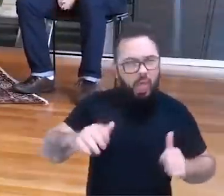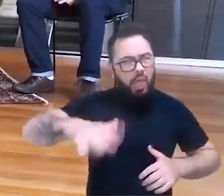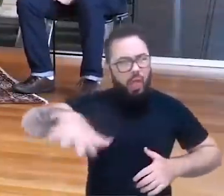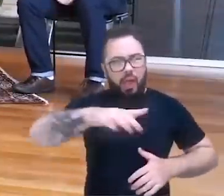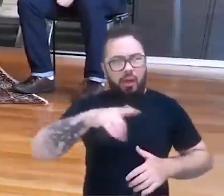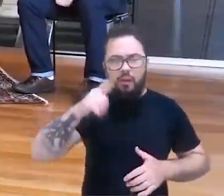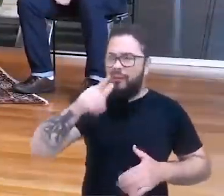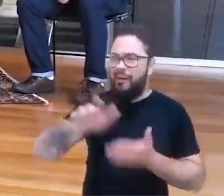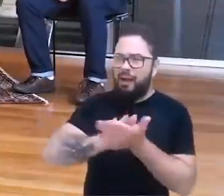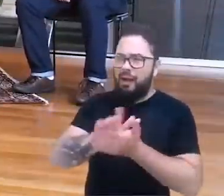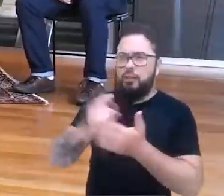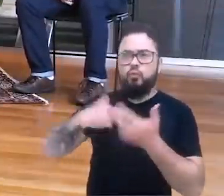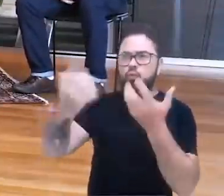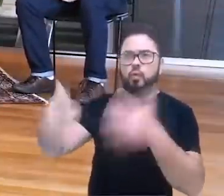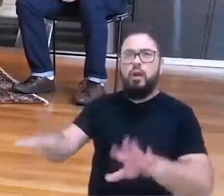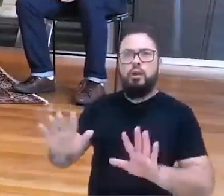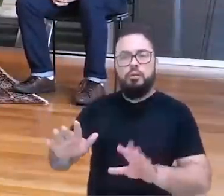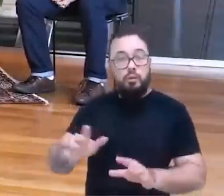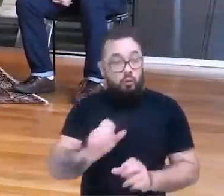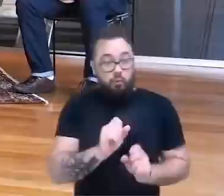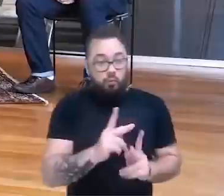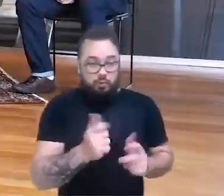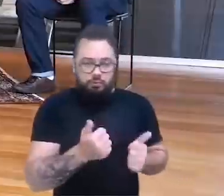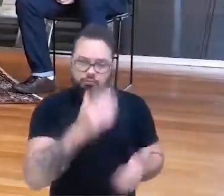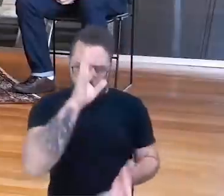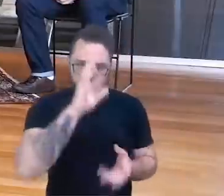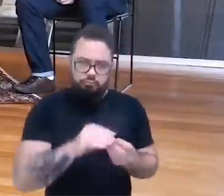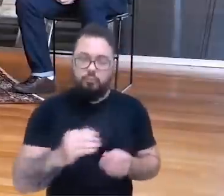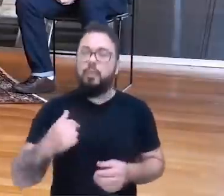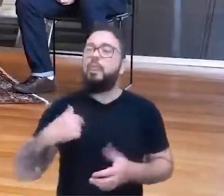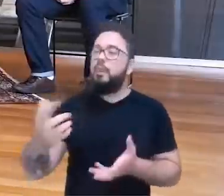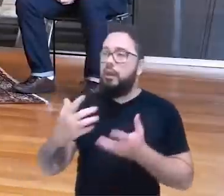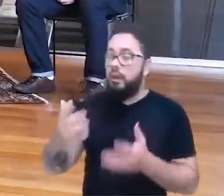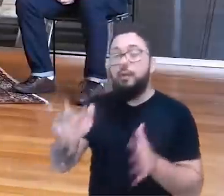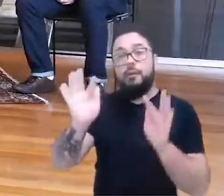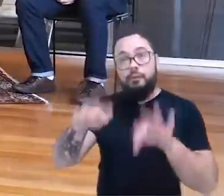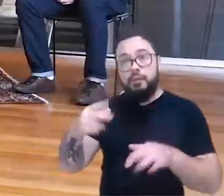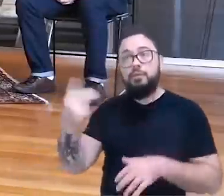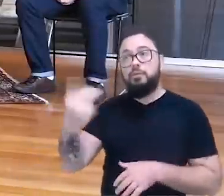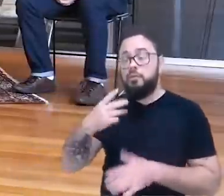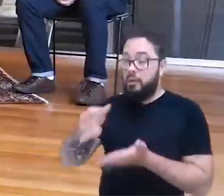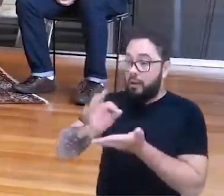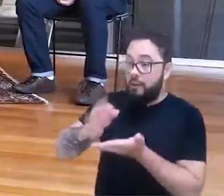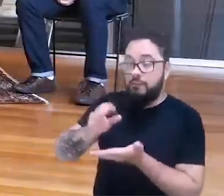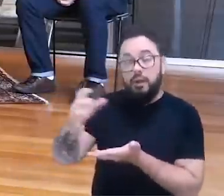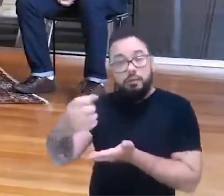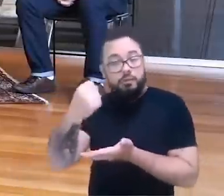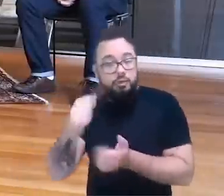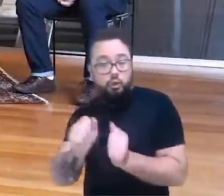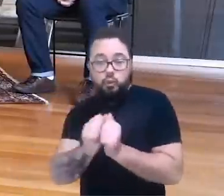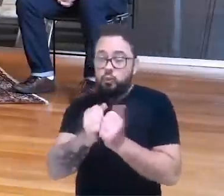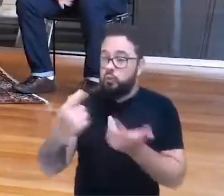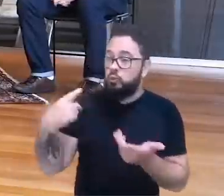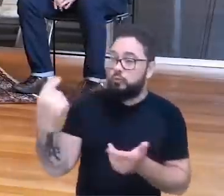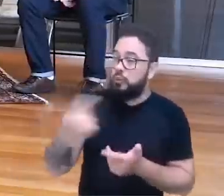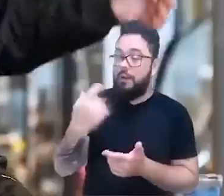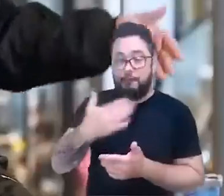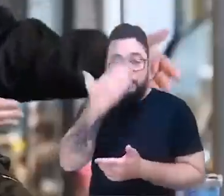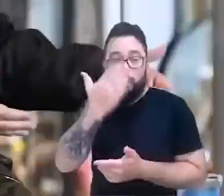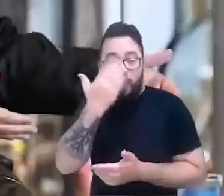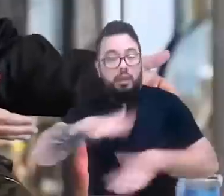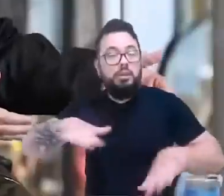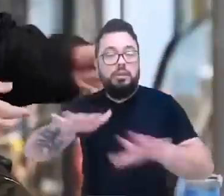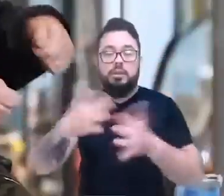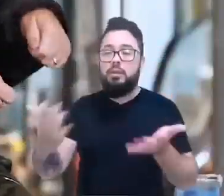me servir então não quero ao canal seu tudo bem eu entendo eu quero no final daqui vou tomar café junto uma cerveja não sair por aí não para botar aí